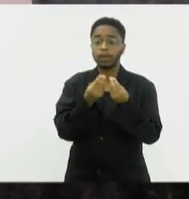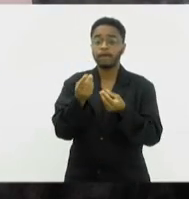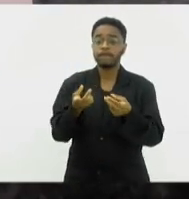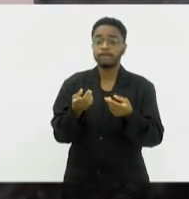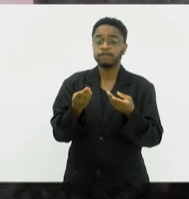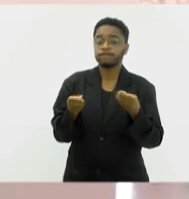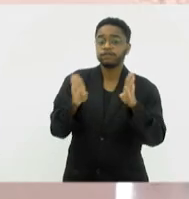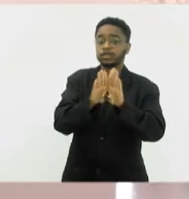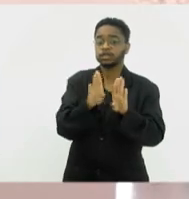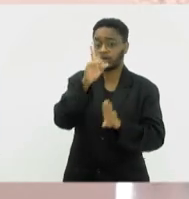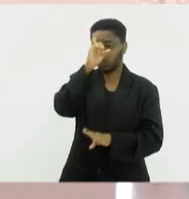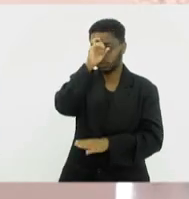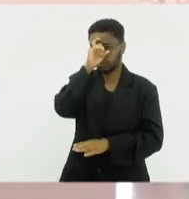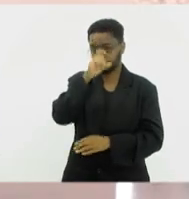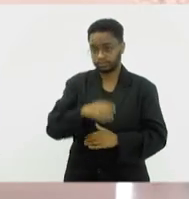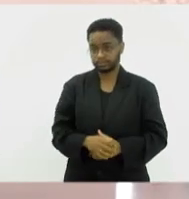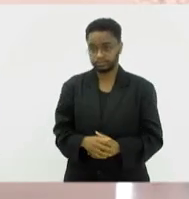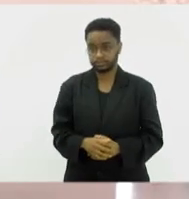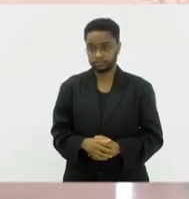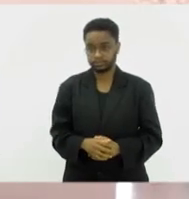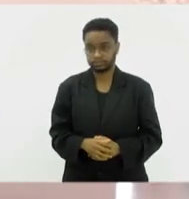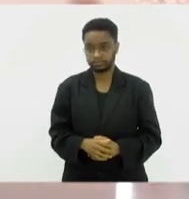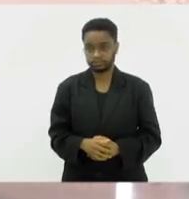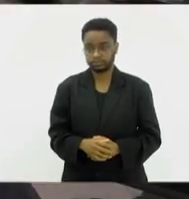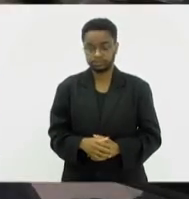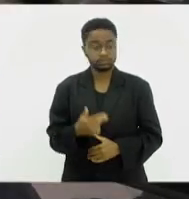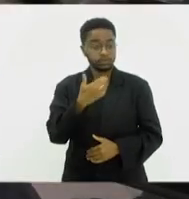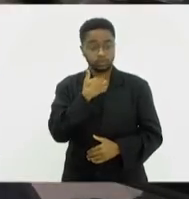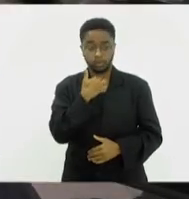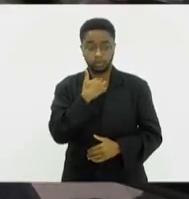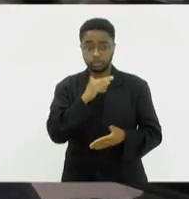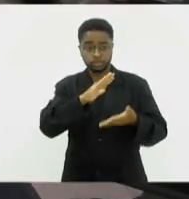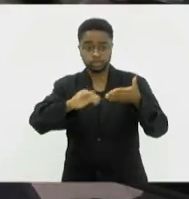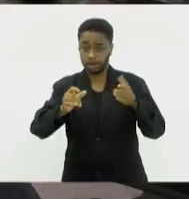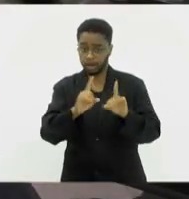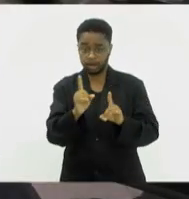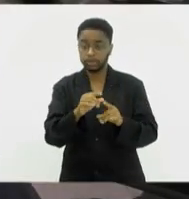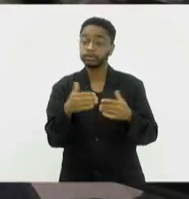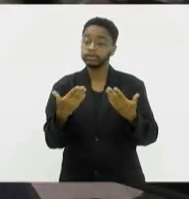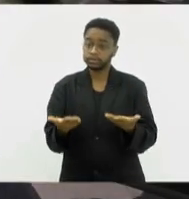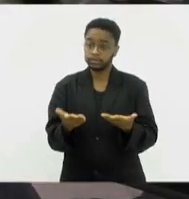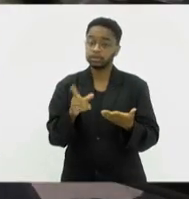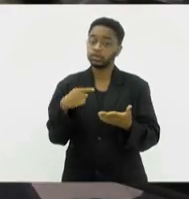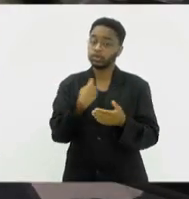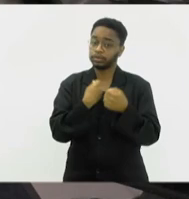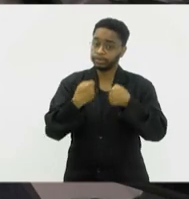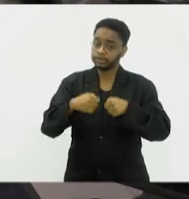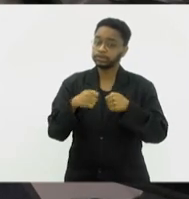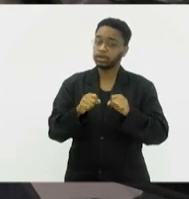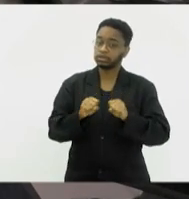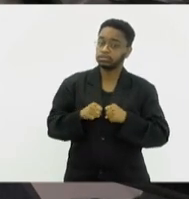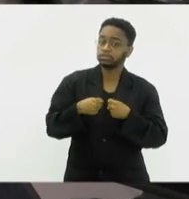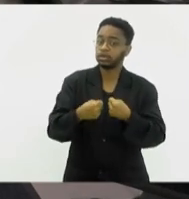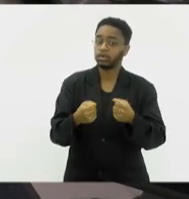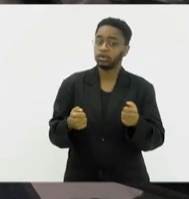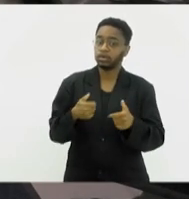Mas não pode fechar esse hospital não, mesmo, não pode tirar de lá. Exatamente. Não. Então, inclusive, vamos nos somar nessa luta,